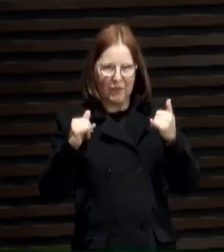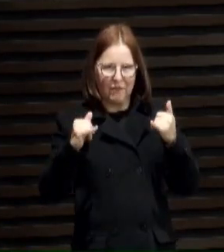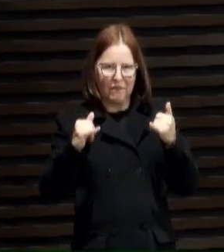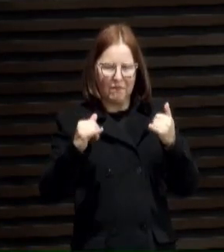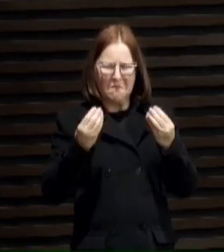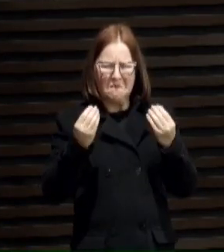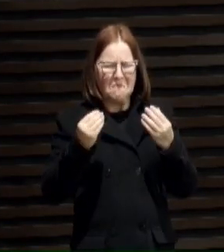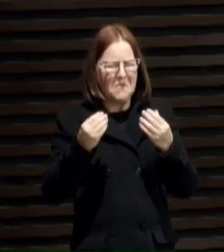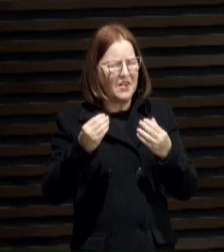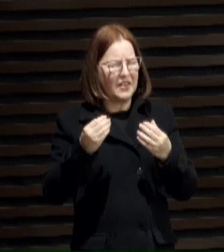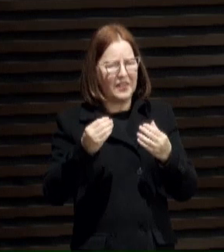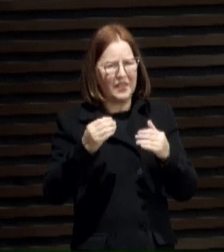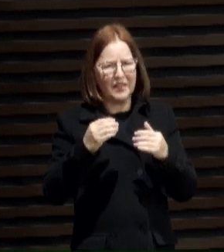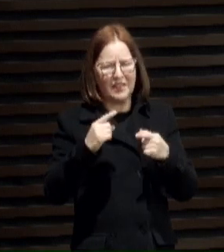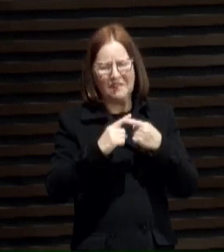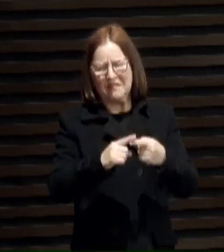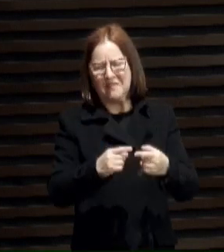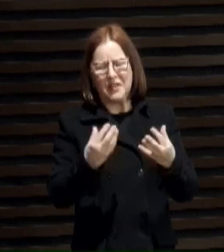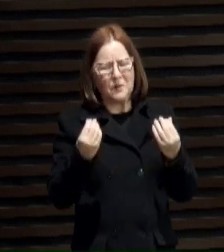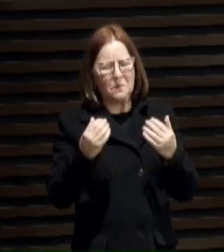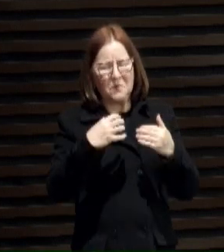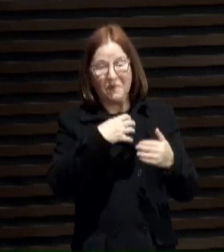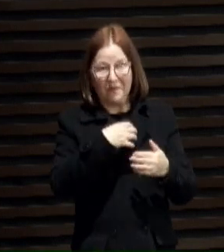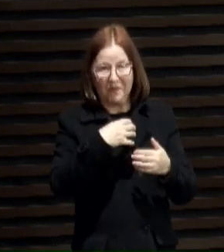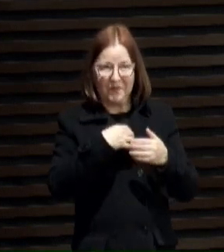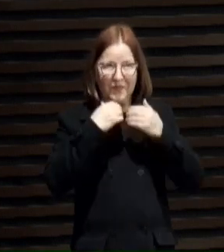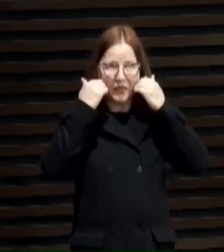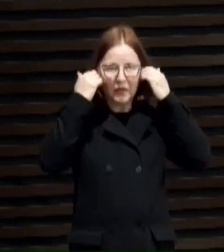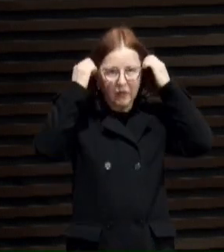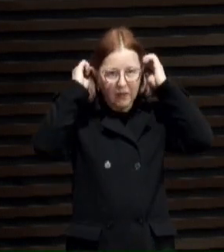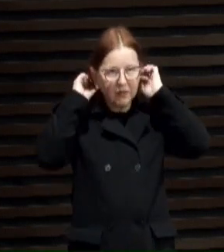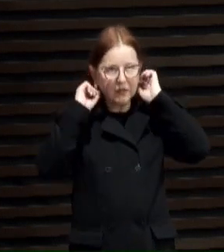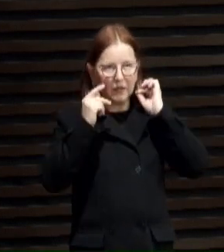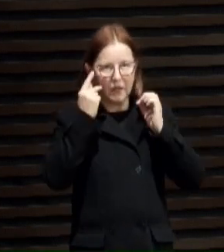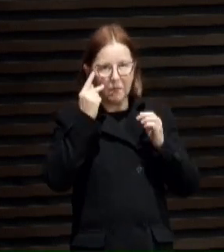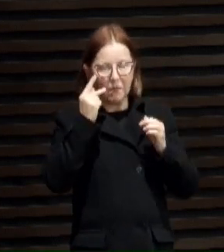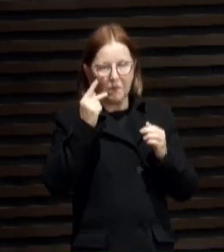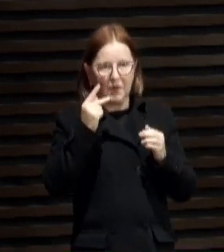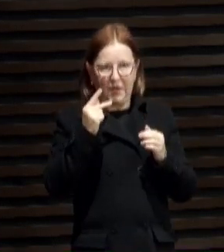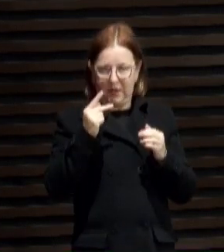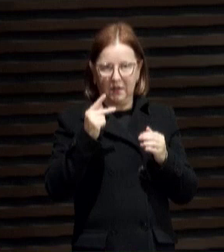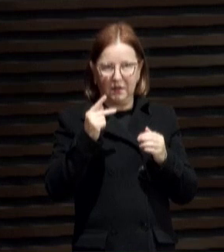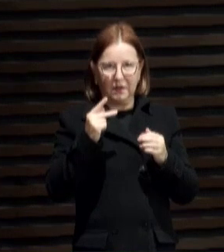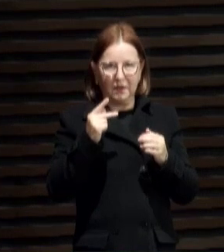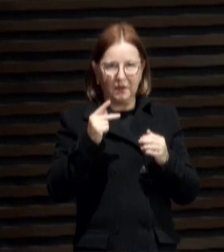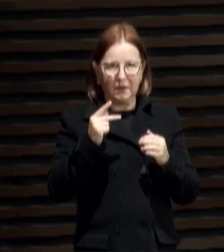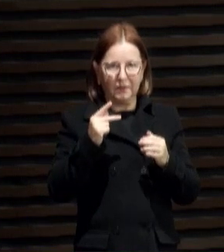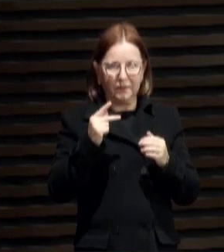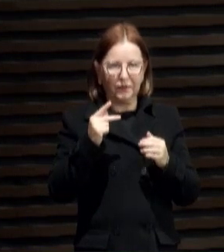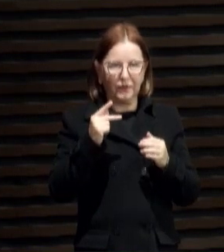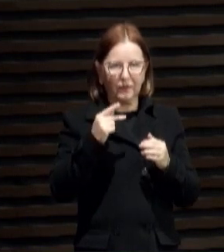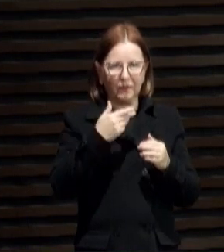vezes e de muitas maneiras aos pais pelos profetas, nesses